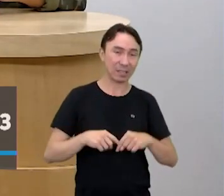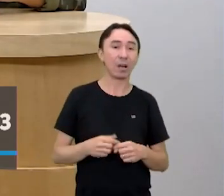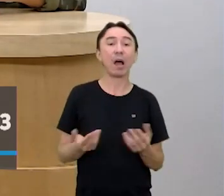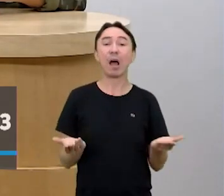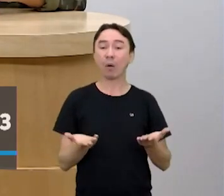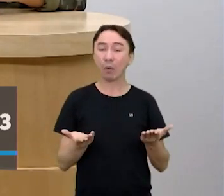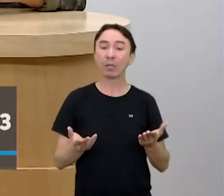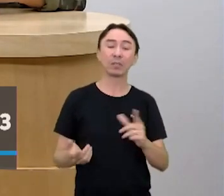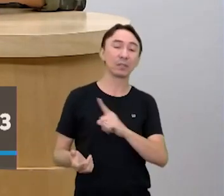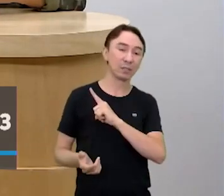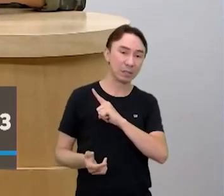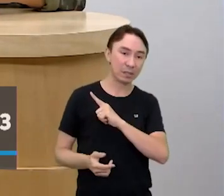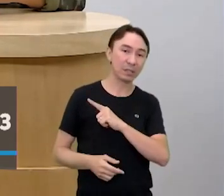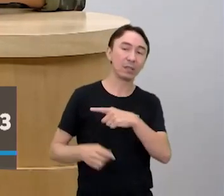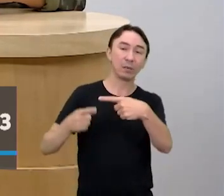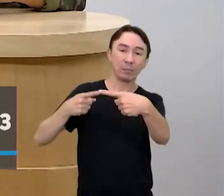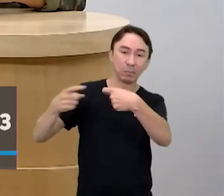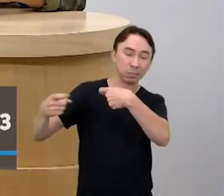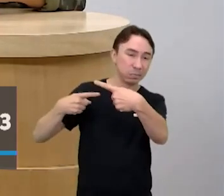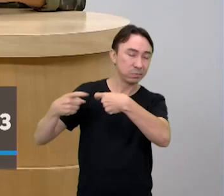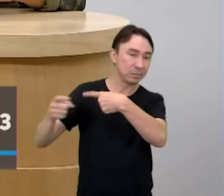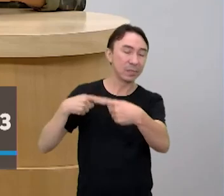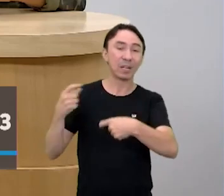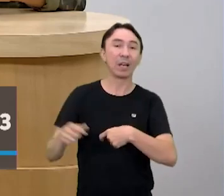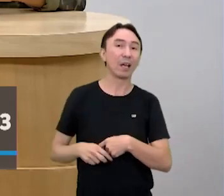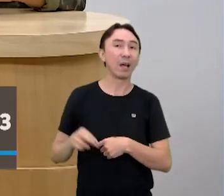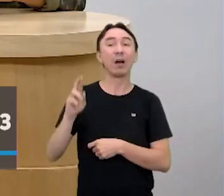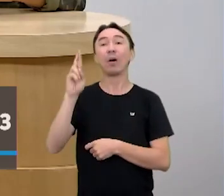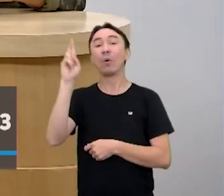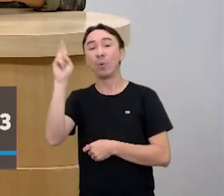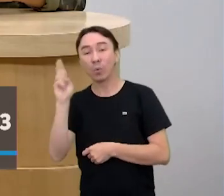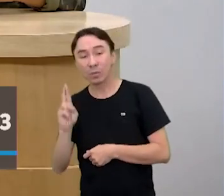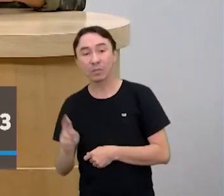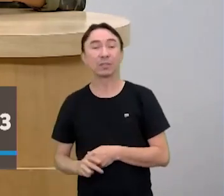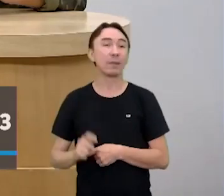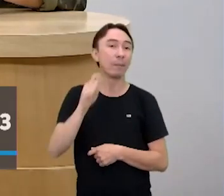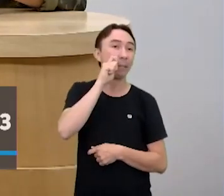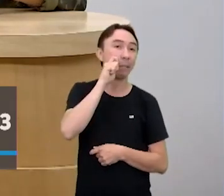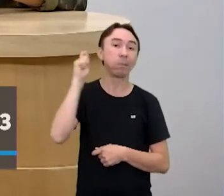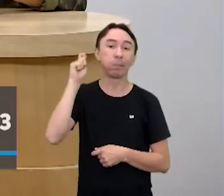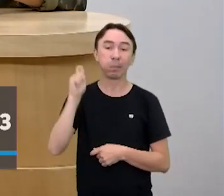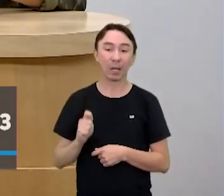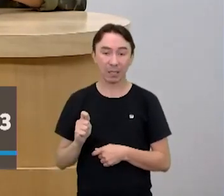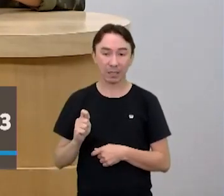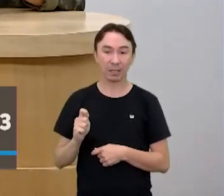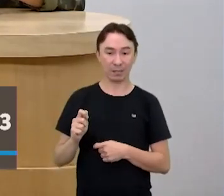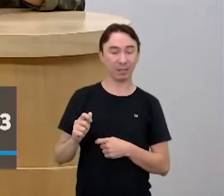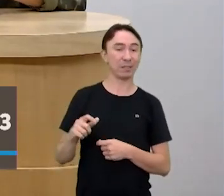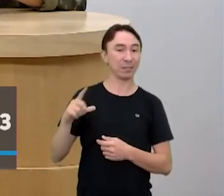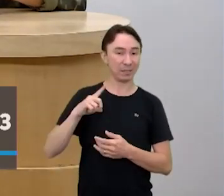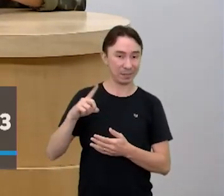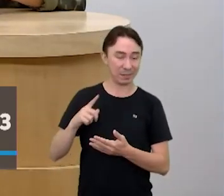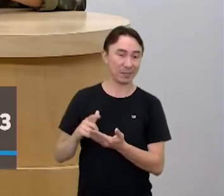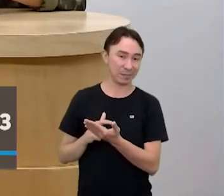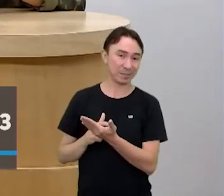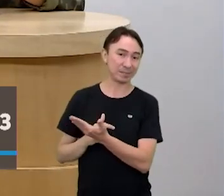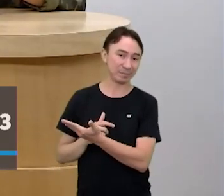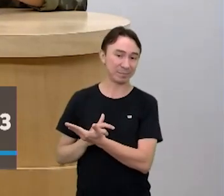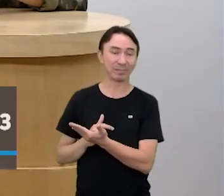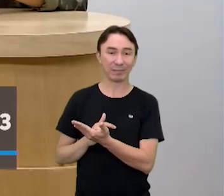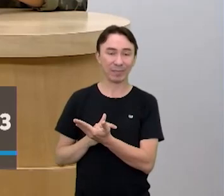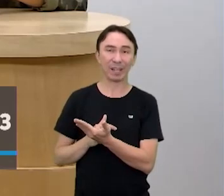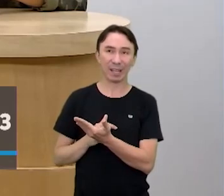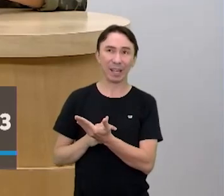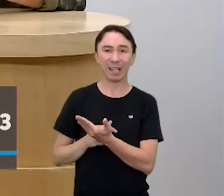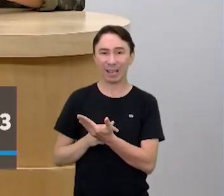a Rússia e a Ucrânia. E um momento aí... Final da pandemia, tudo eu não certo. posso falar pós-pandemia, eu acho que final da pandemia Final da ficou pandemia,